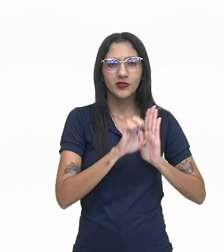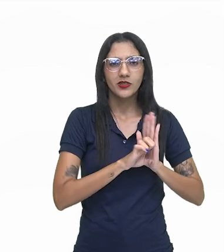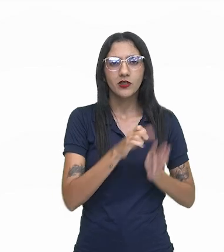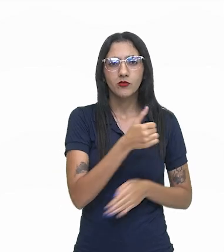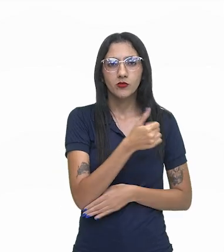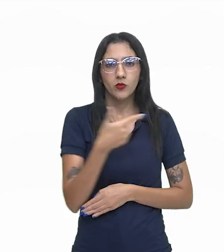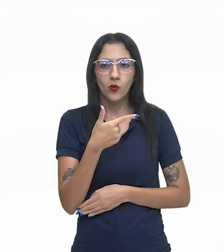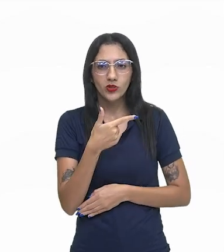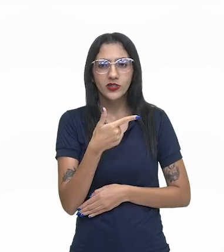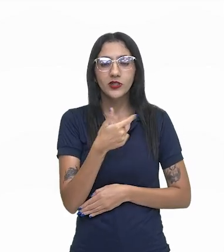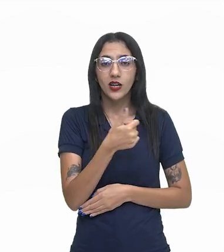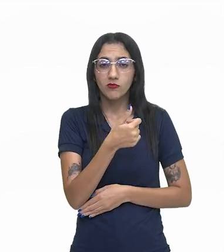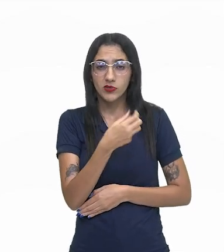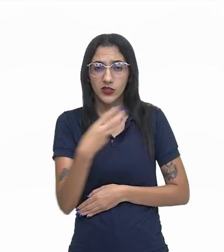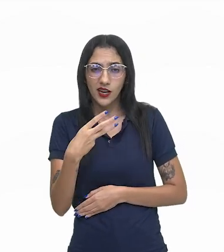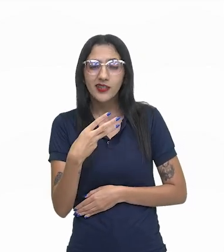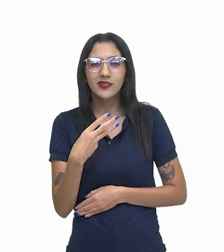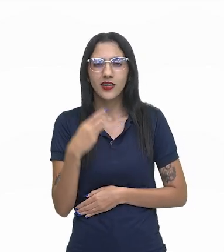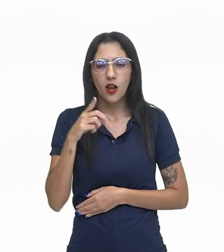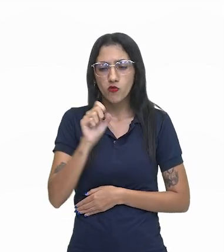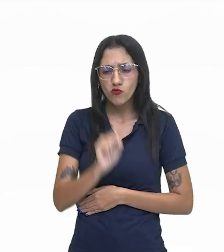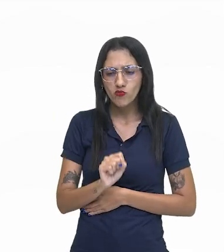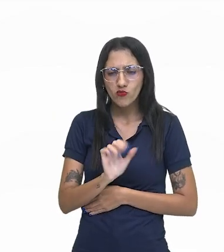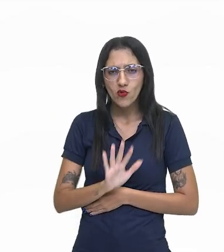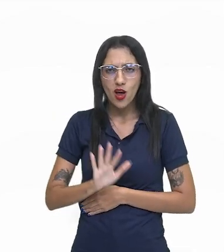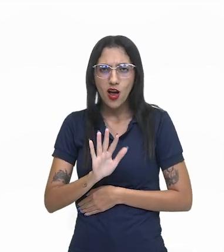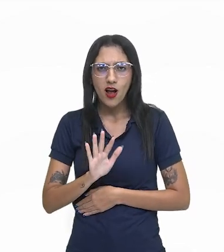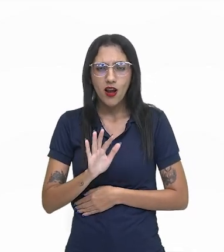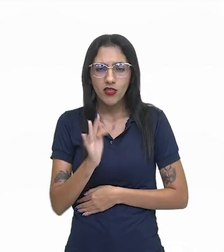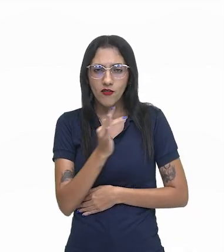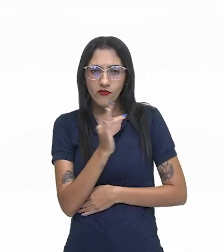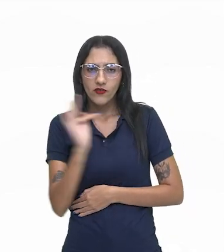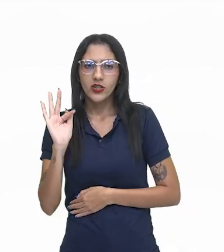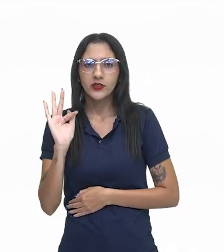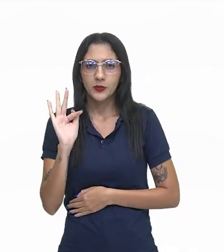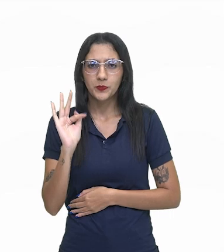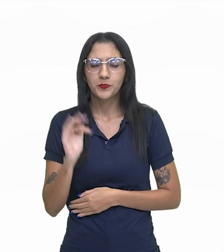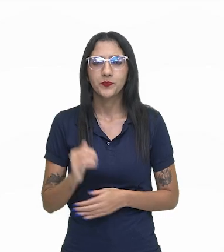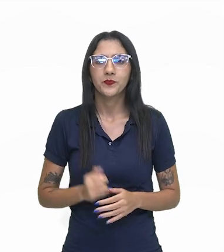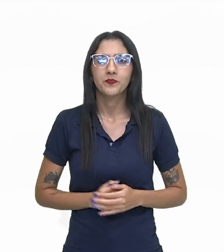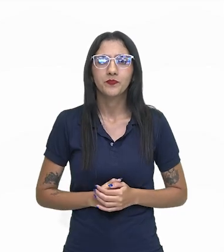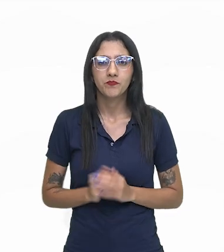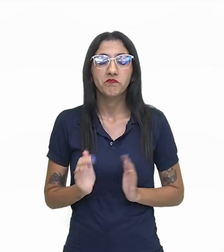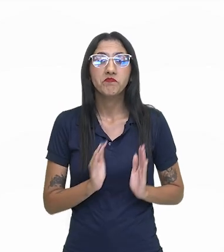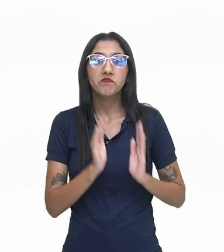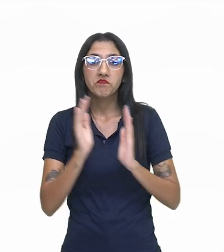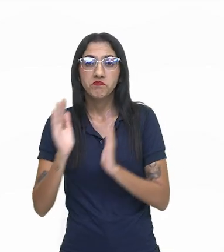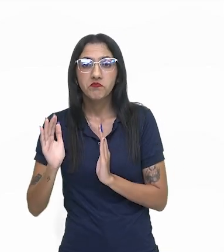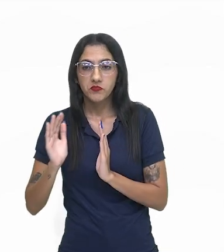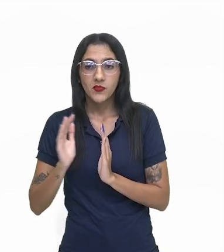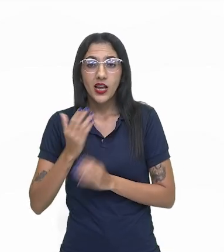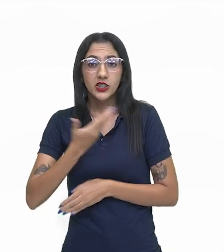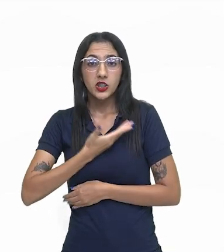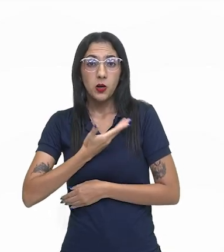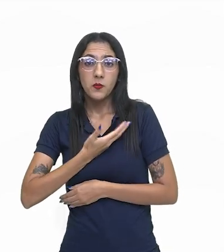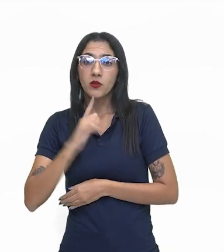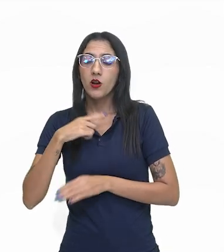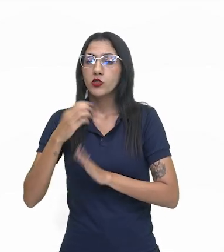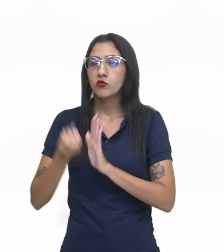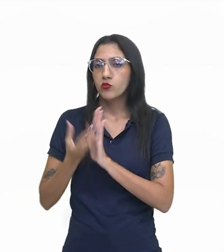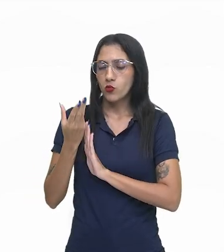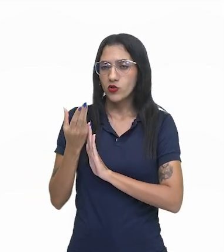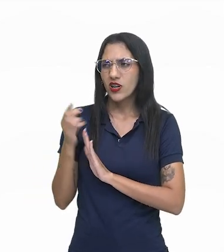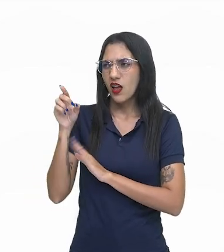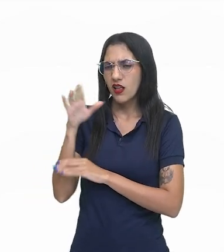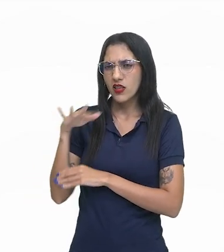no sul da França. A cantiga de amigo surge na Península Ibérica e